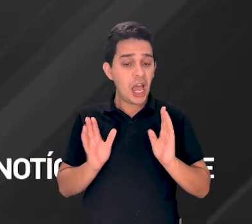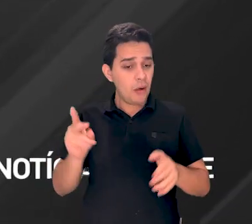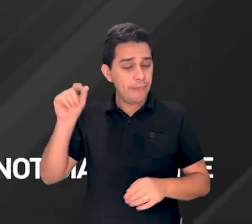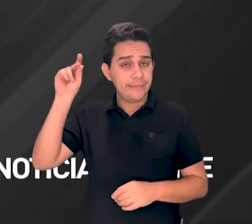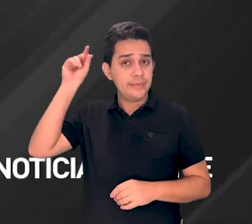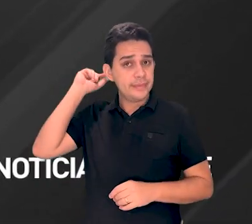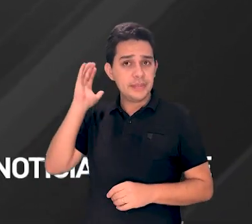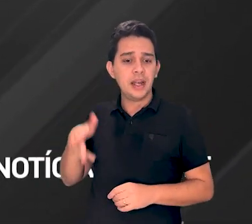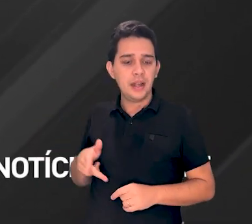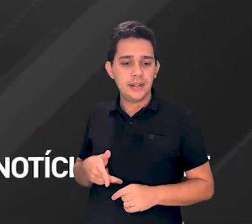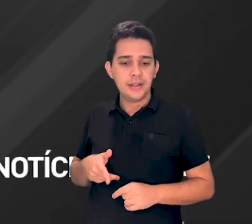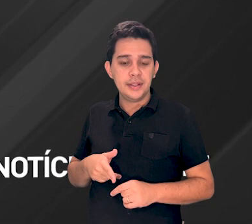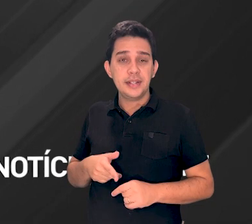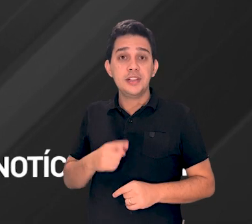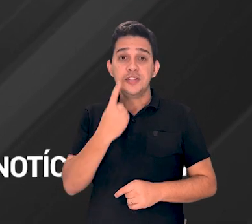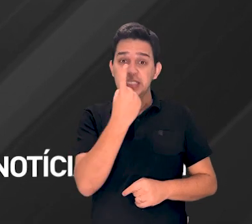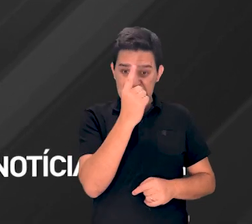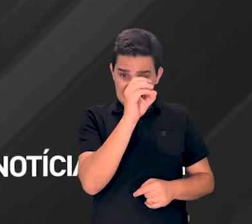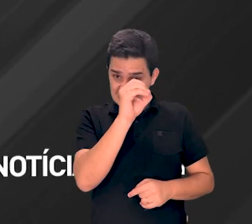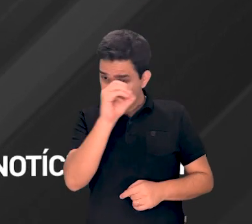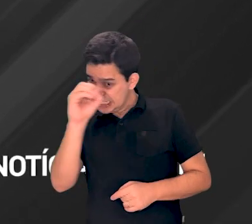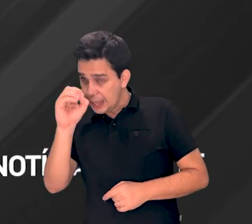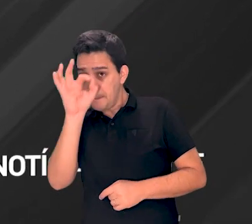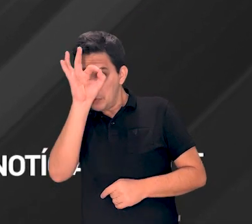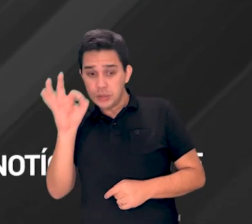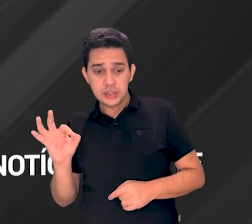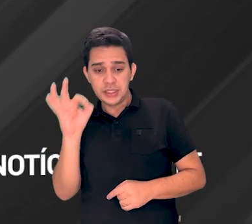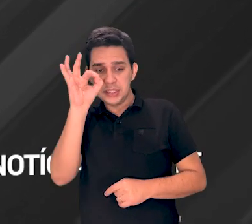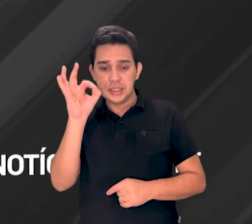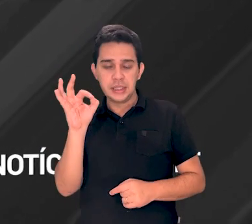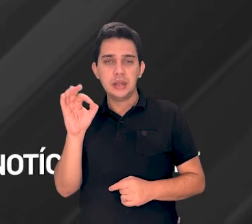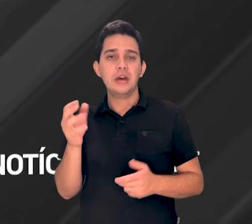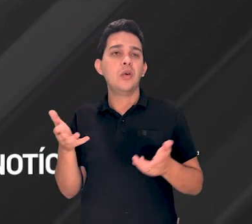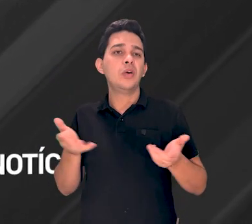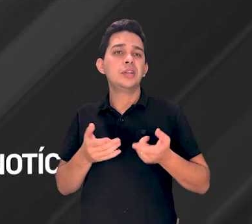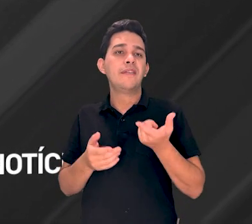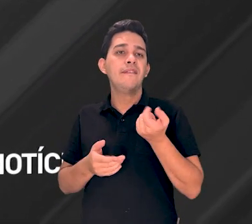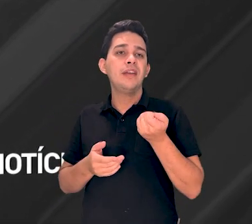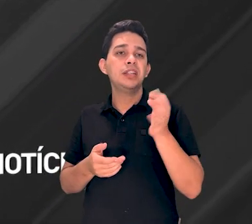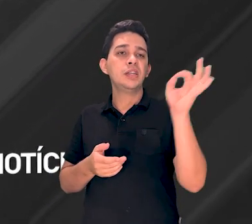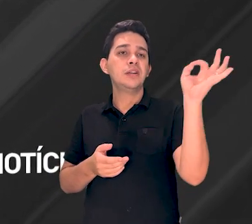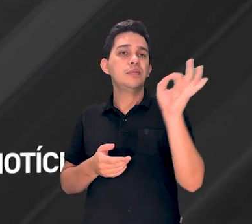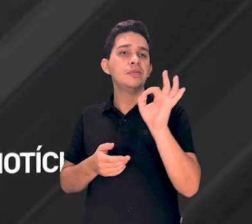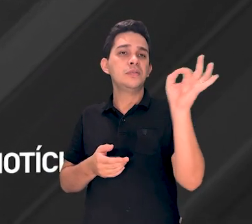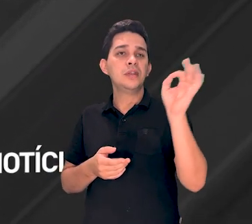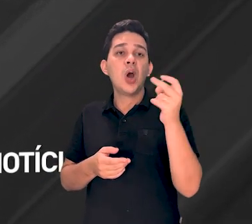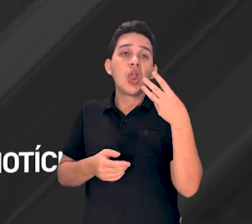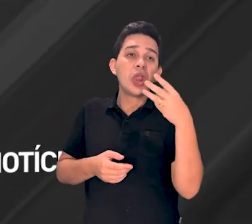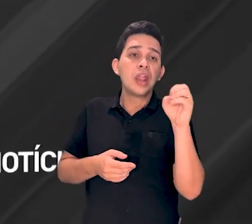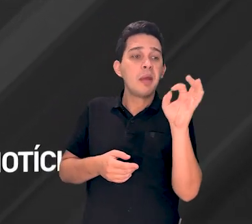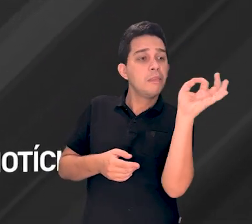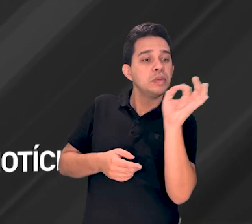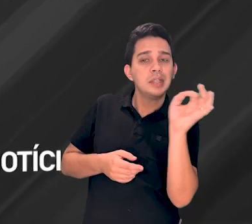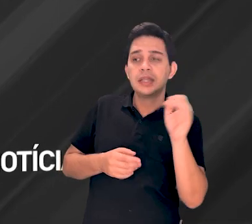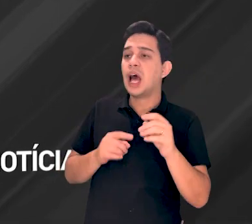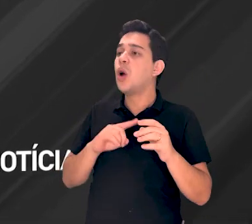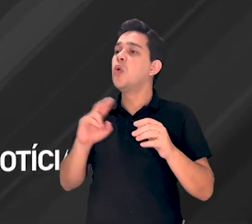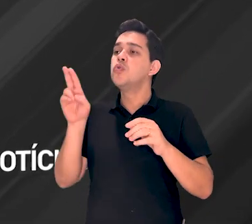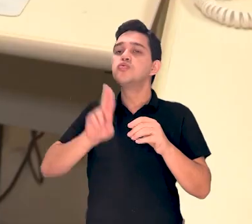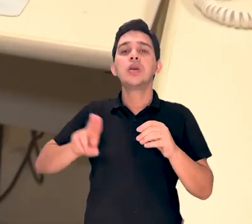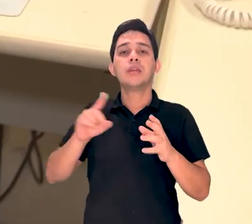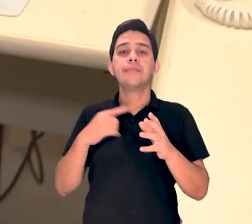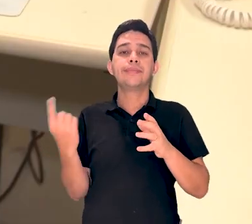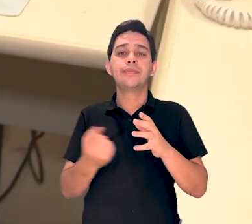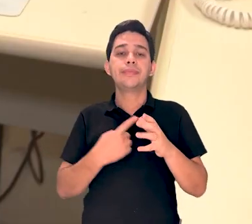em circulação dos 100 porcento que eram para estar em circulação tinha vinte trinta por cento sem dizer que as as